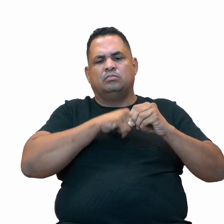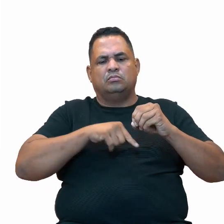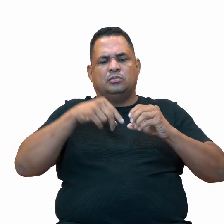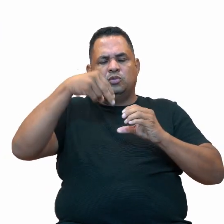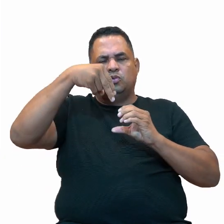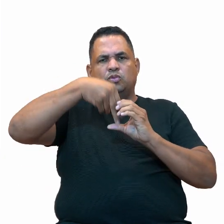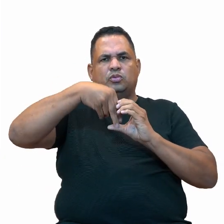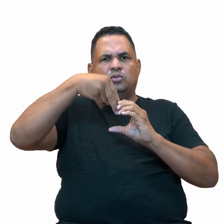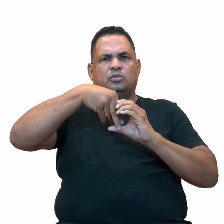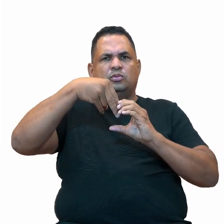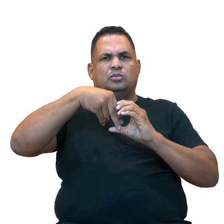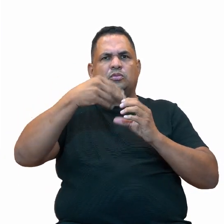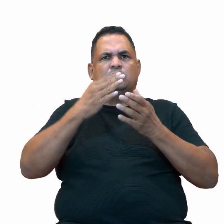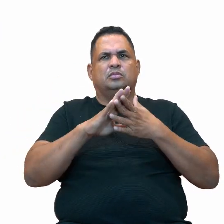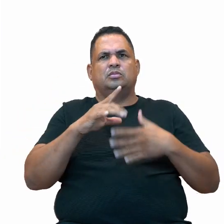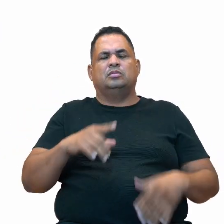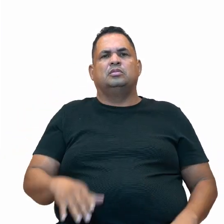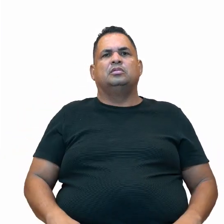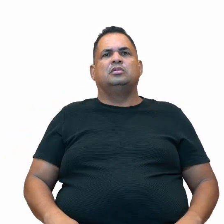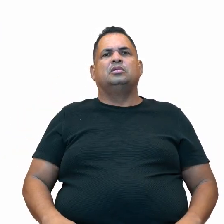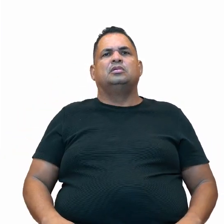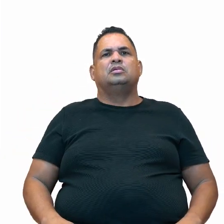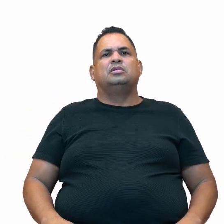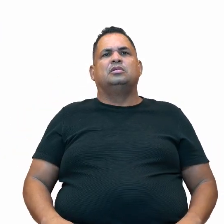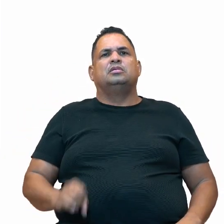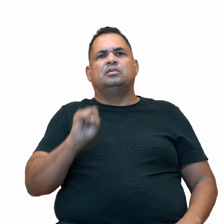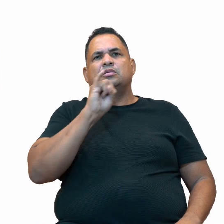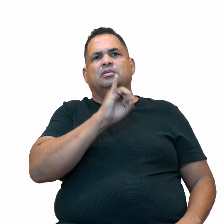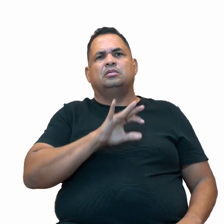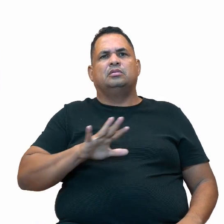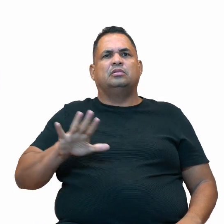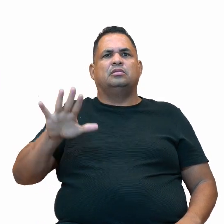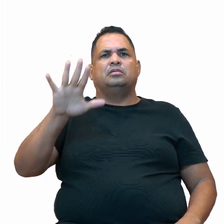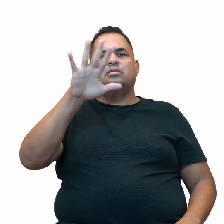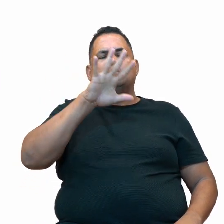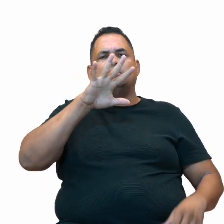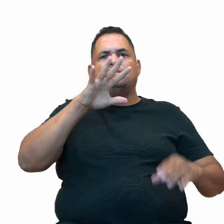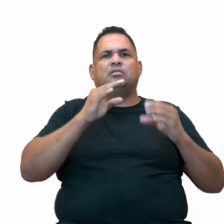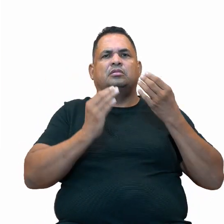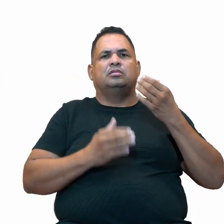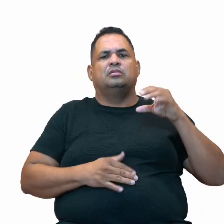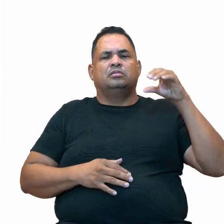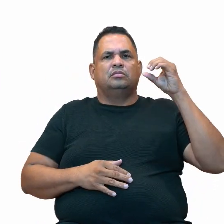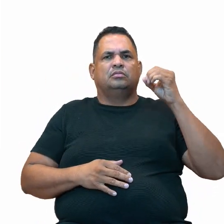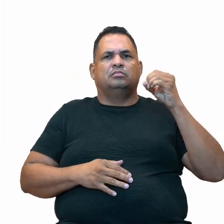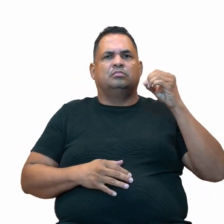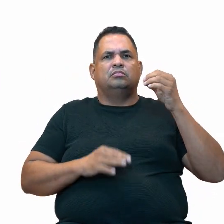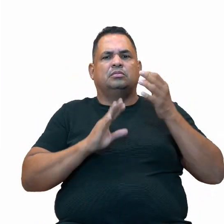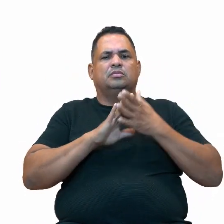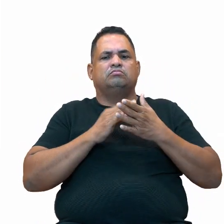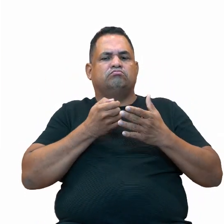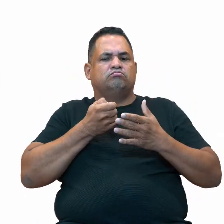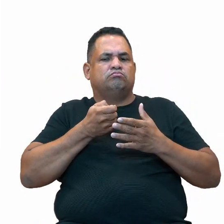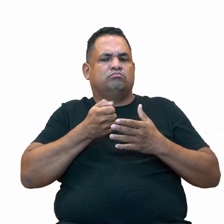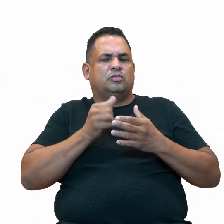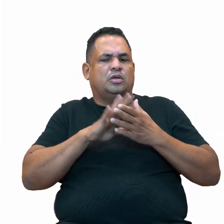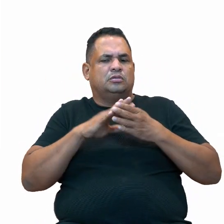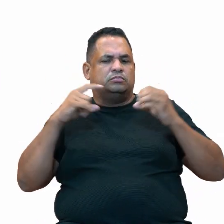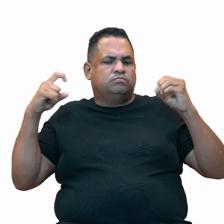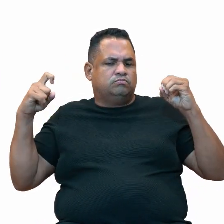tá bom? E aqui a nossa imagem do espermatozoide prestes a fecundar. O que eu quero que